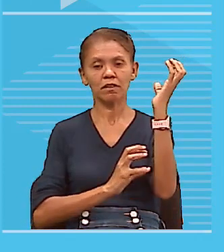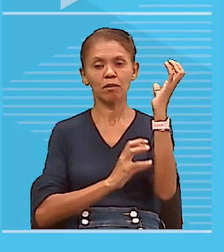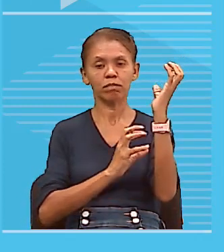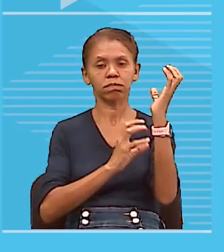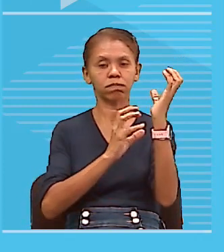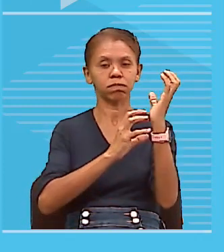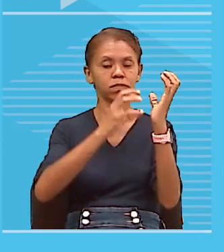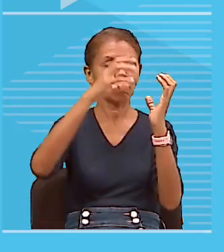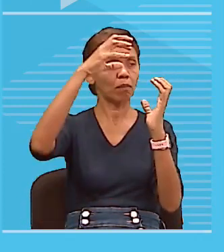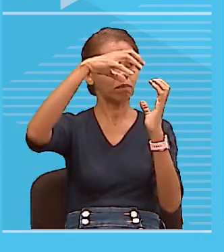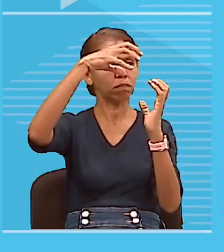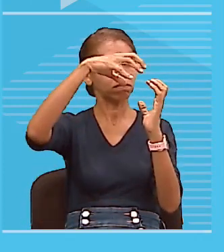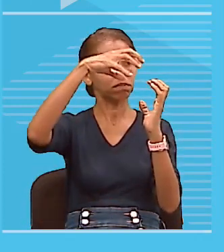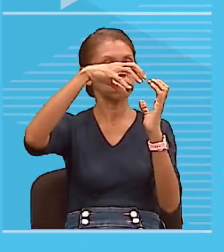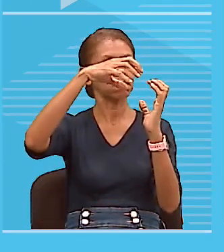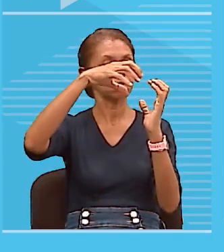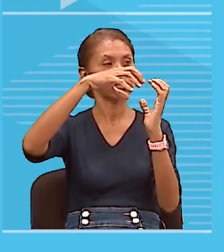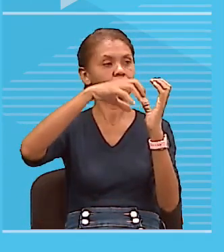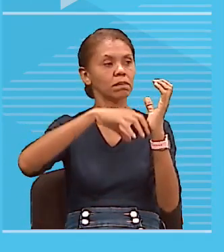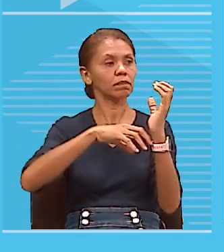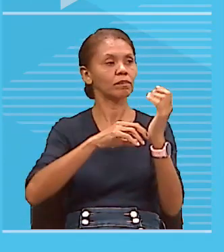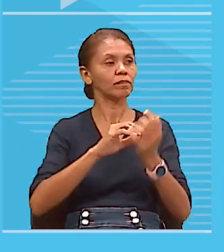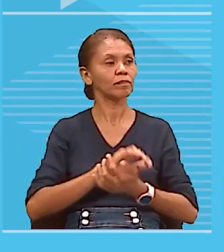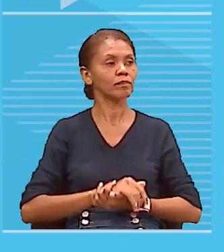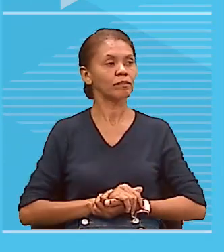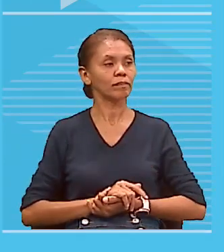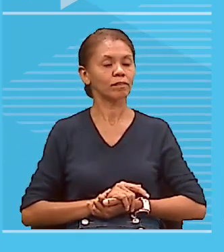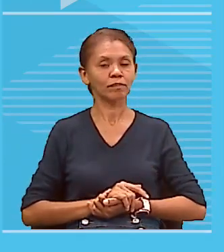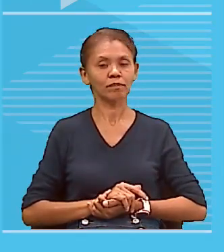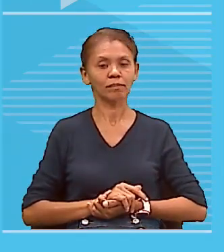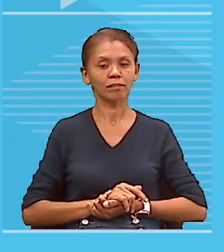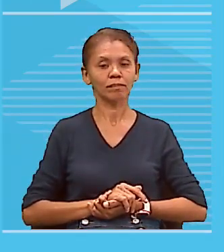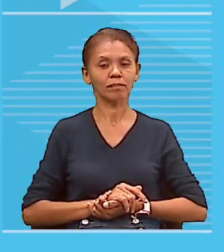da poluição do ar, né?